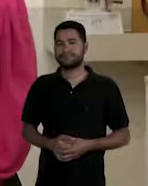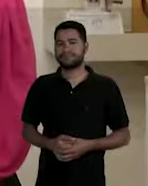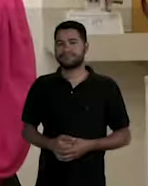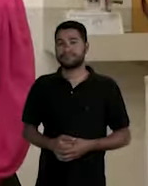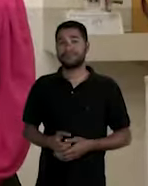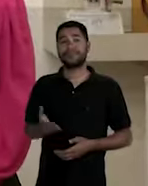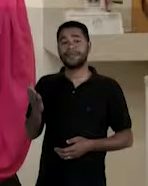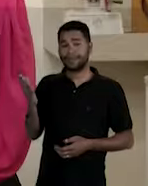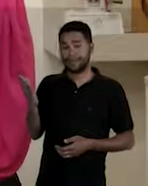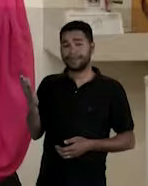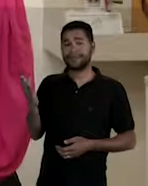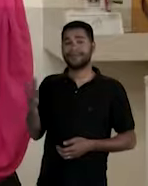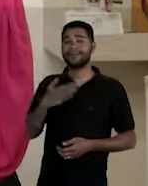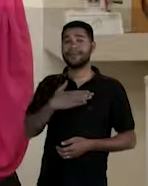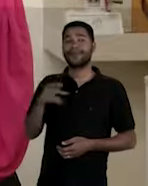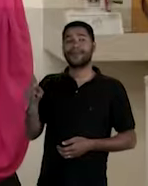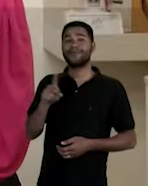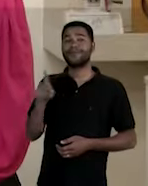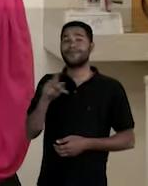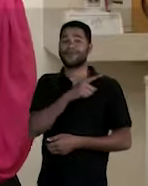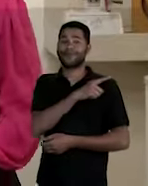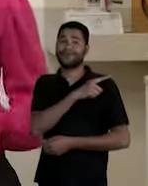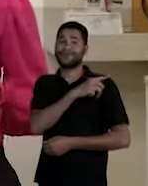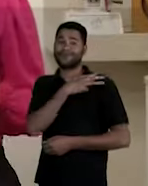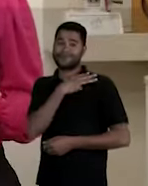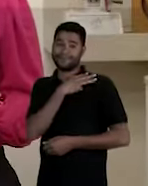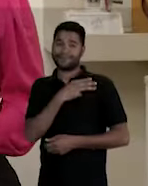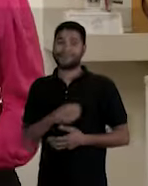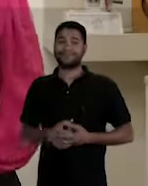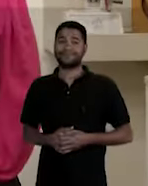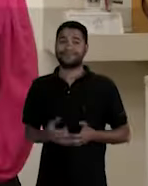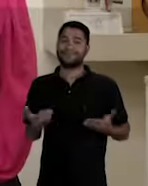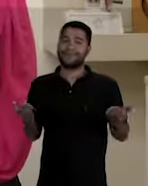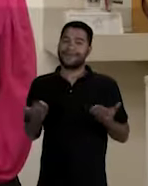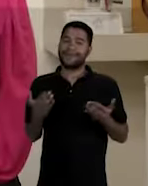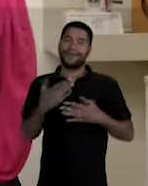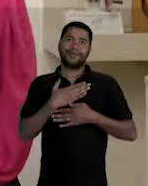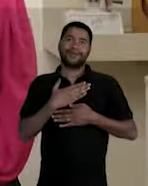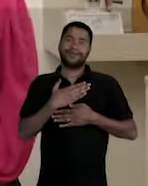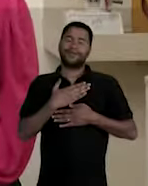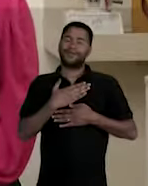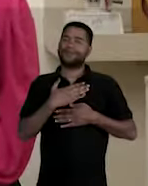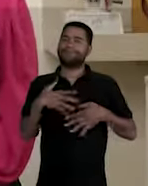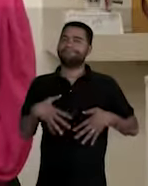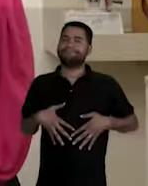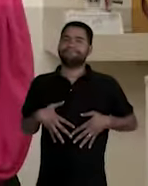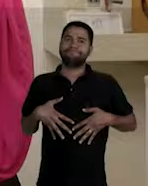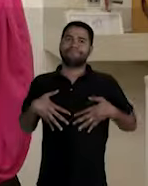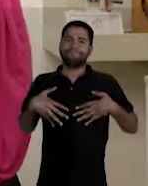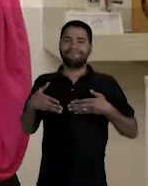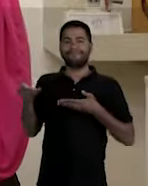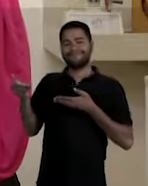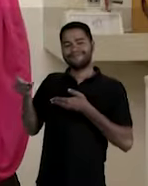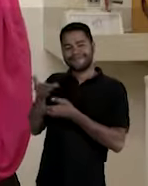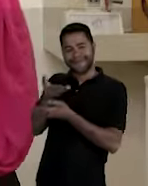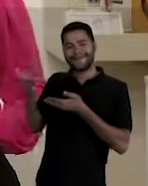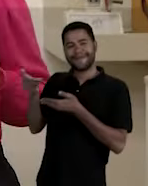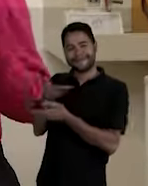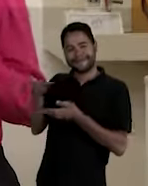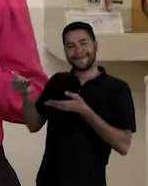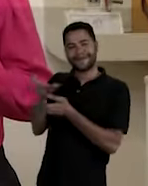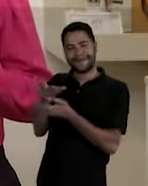Ele foi meu professor no ensino médio e agora para mim está sendo uma honra dividir essa aula com